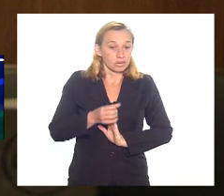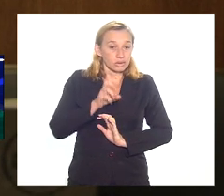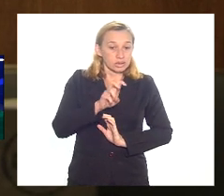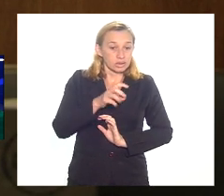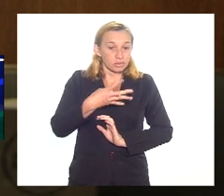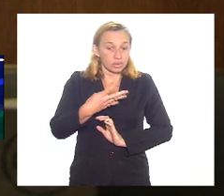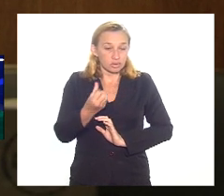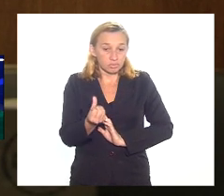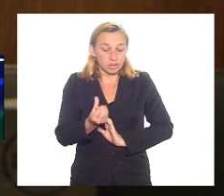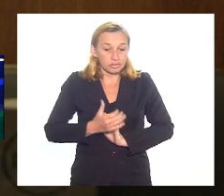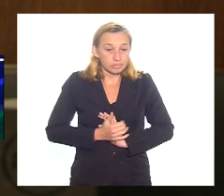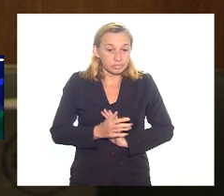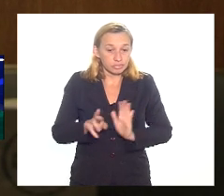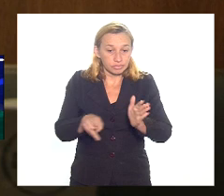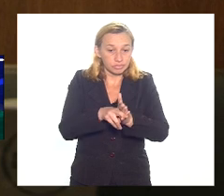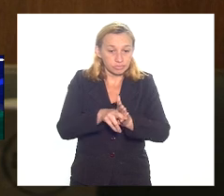resolução.